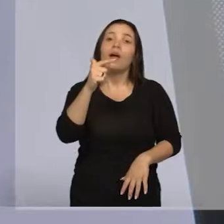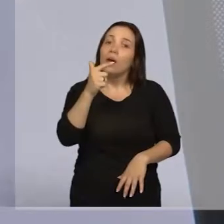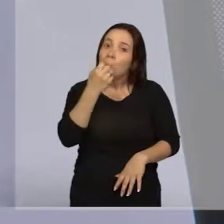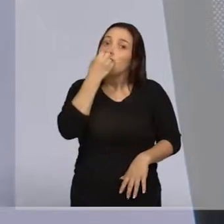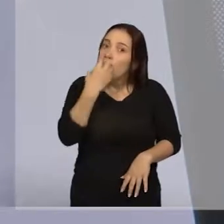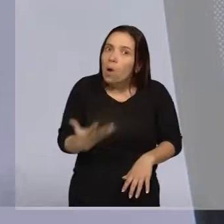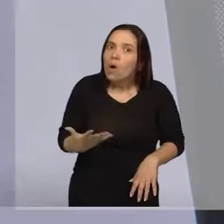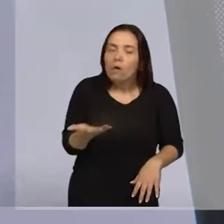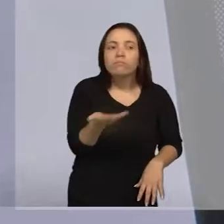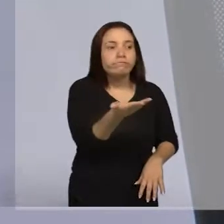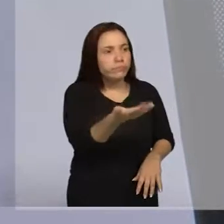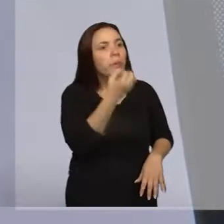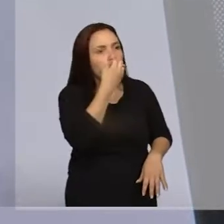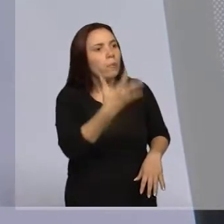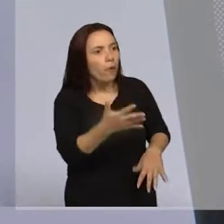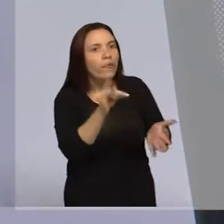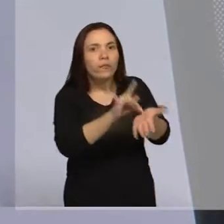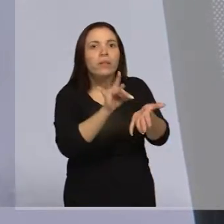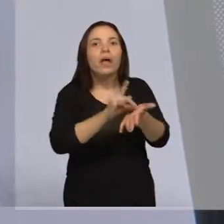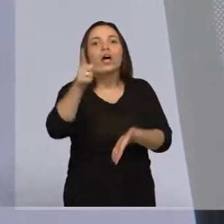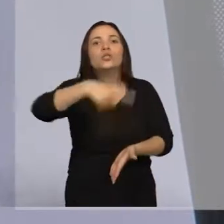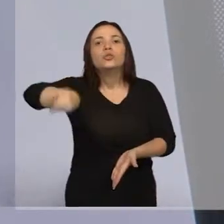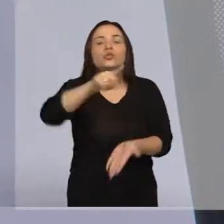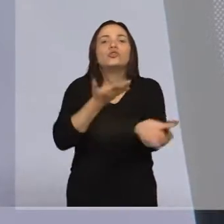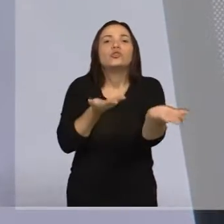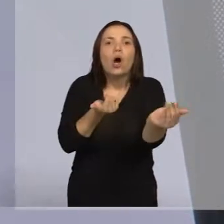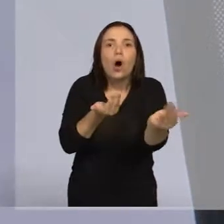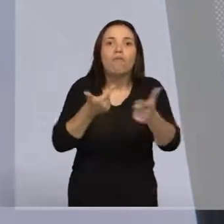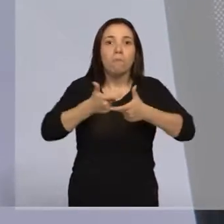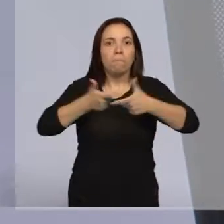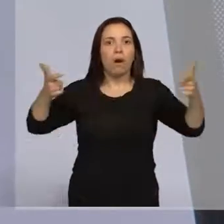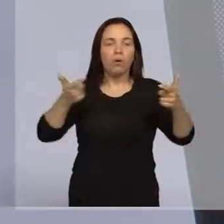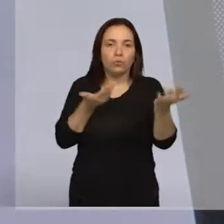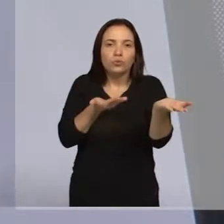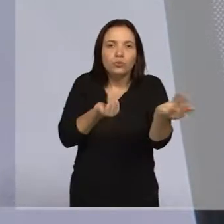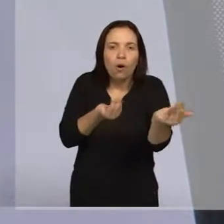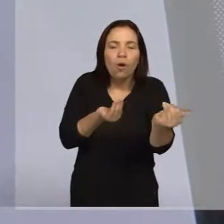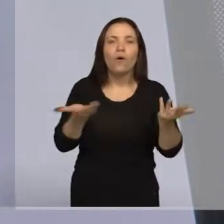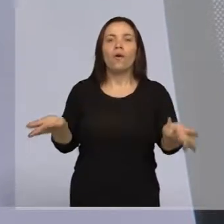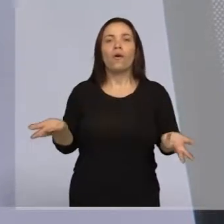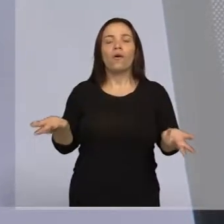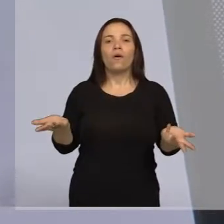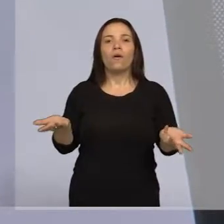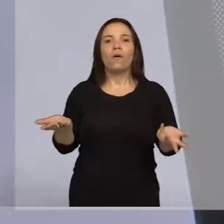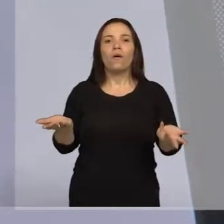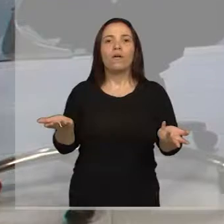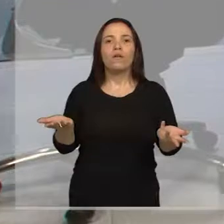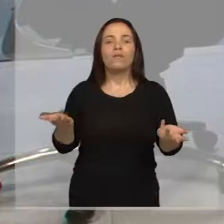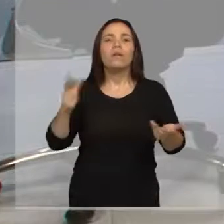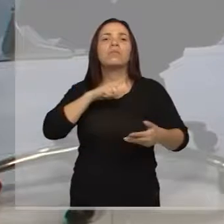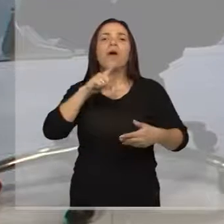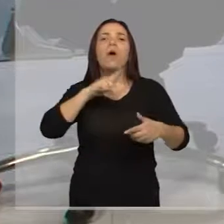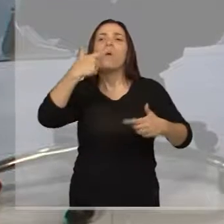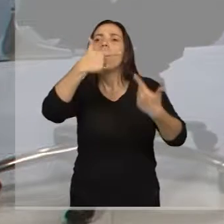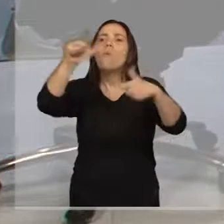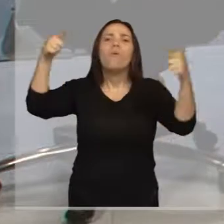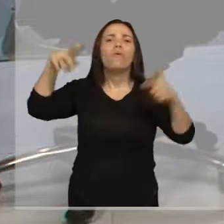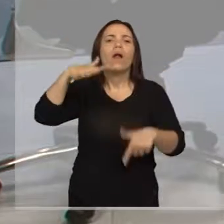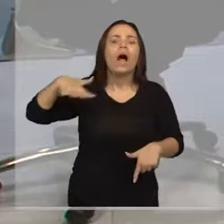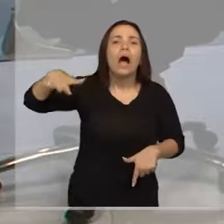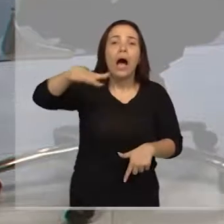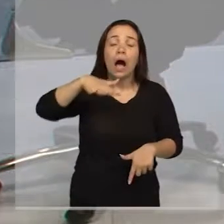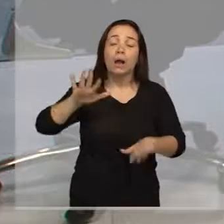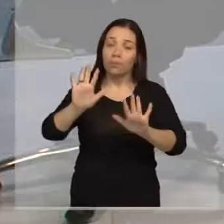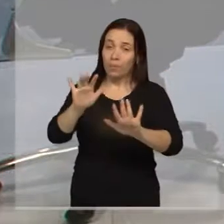da... Mas em que situação? Jovens, grande parte jovens, de outros setores. Tudo bem, mas... Eu